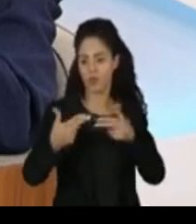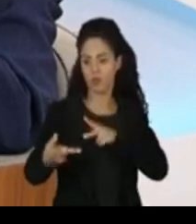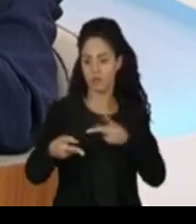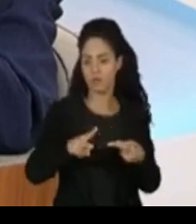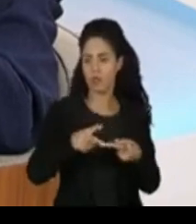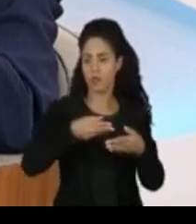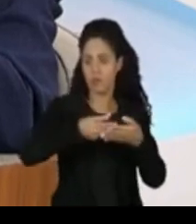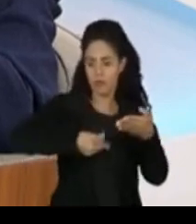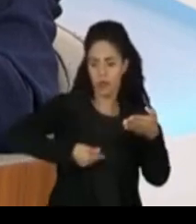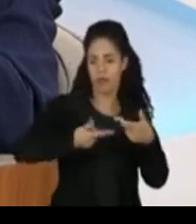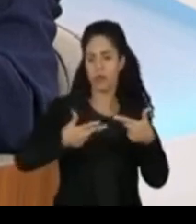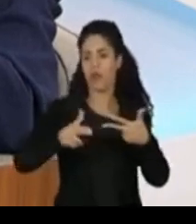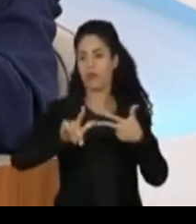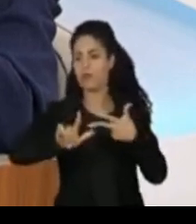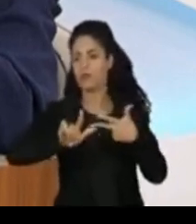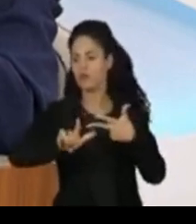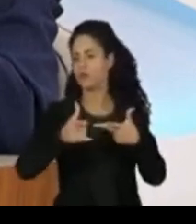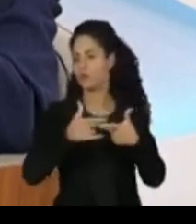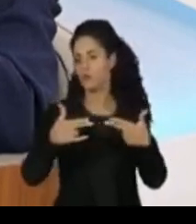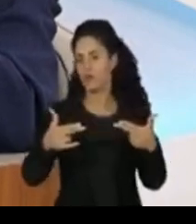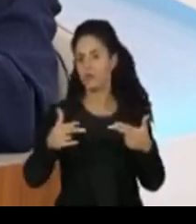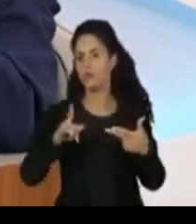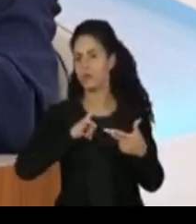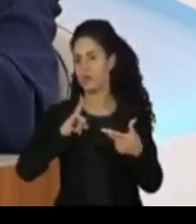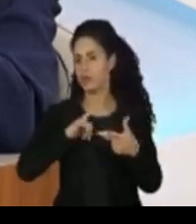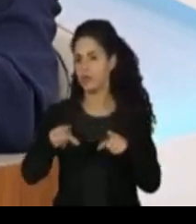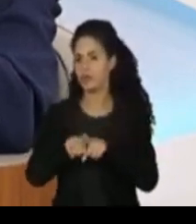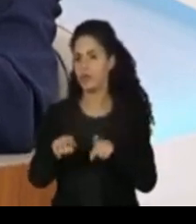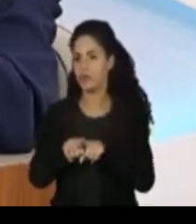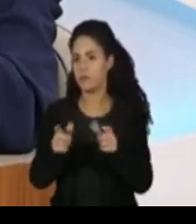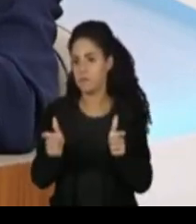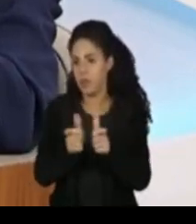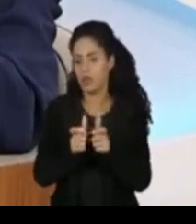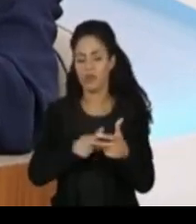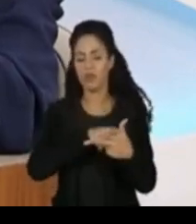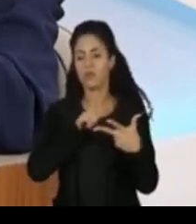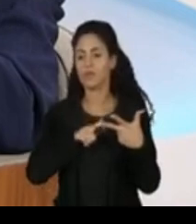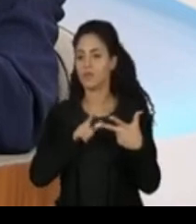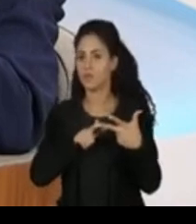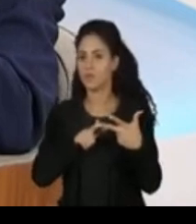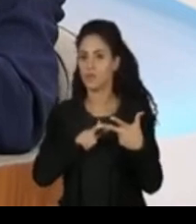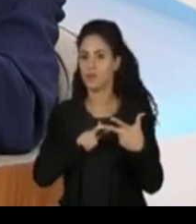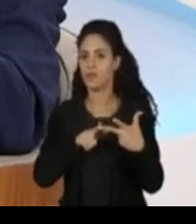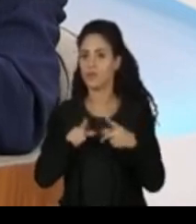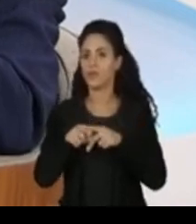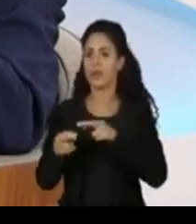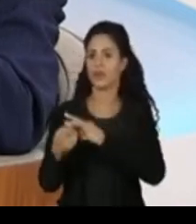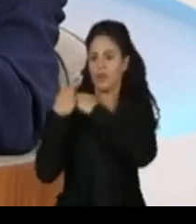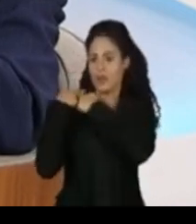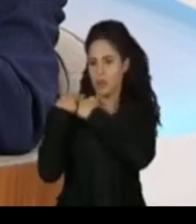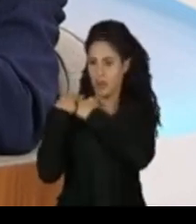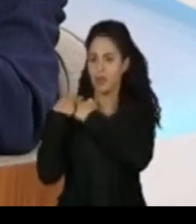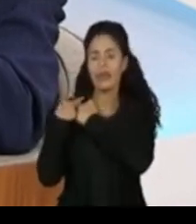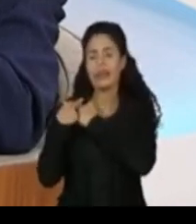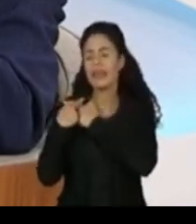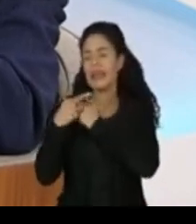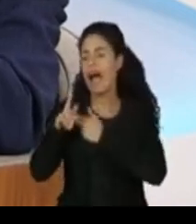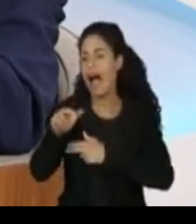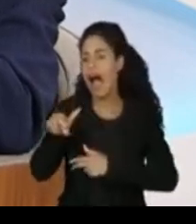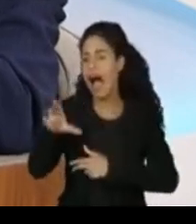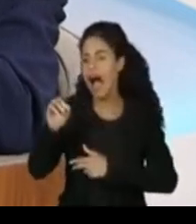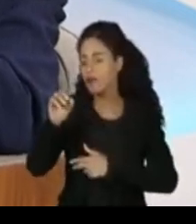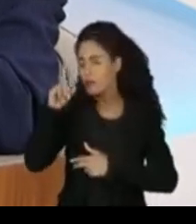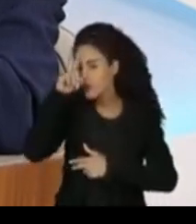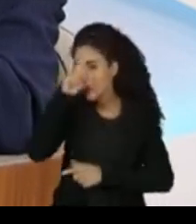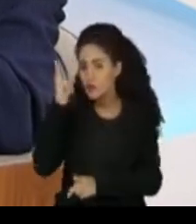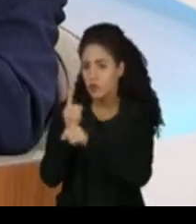Legislativa ou por um um uma minoria que impeça o andamento e o papel Iluminista que é raríssimo mas em alguns